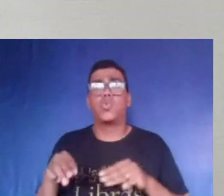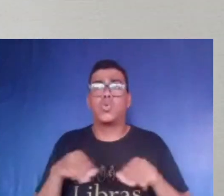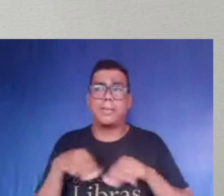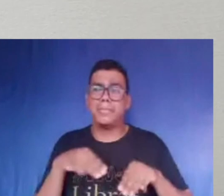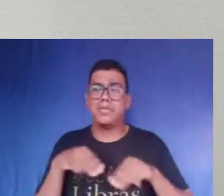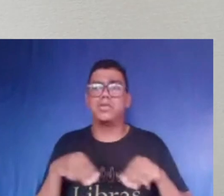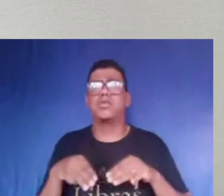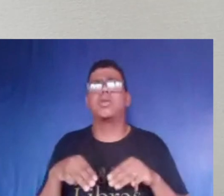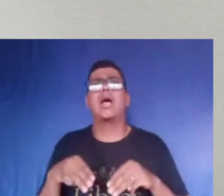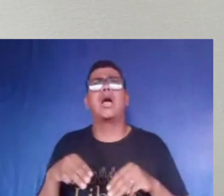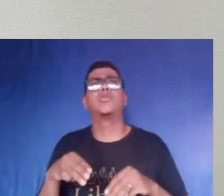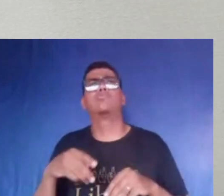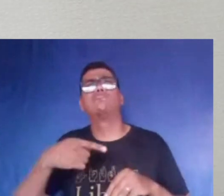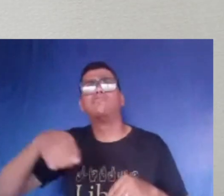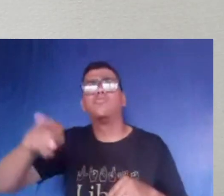com acolhimento